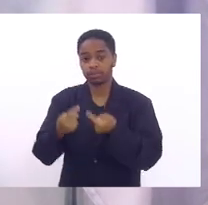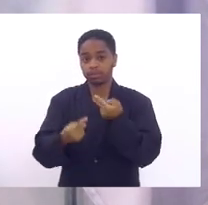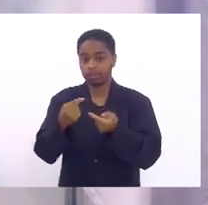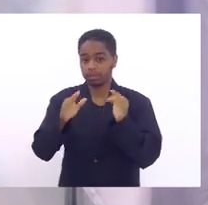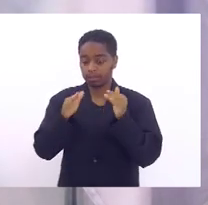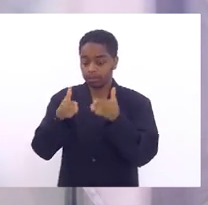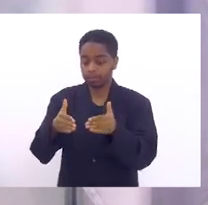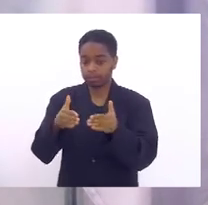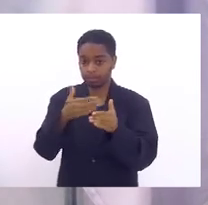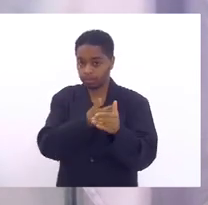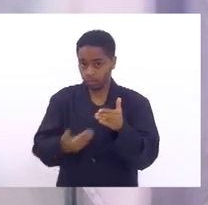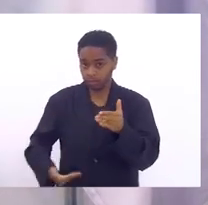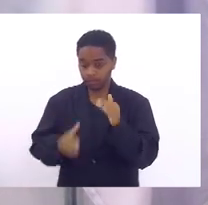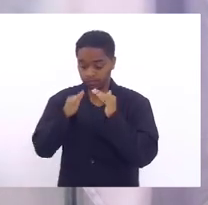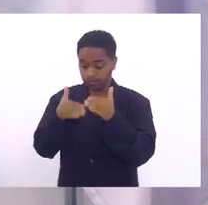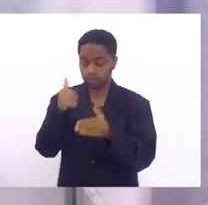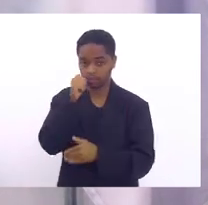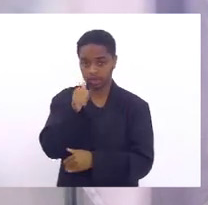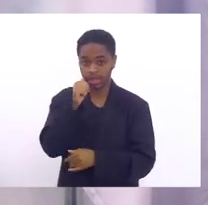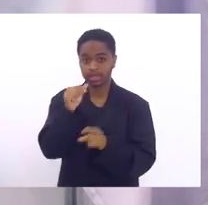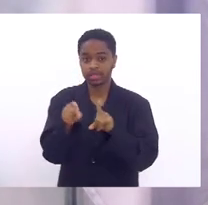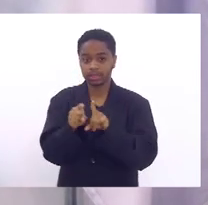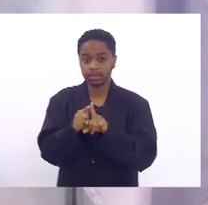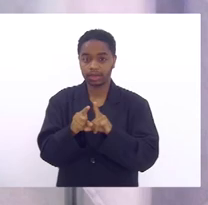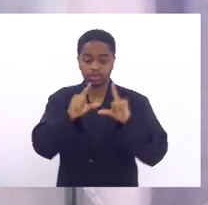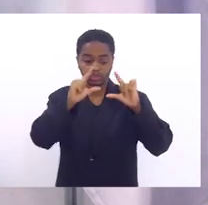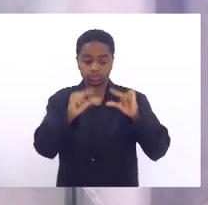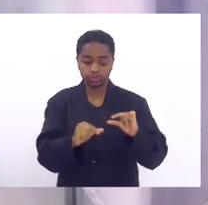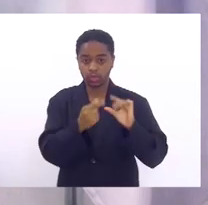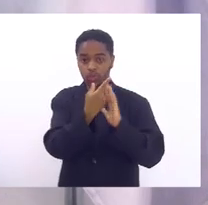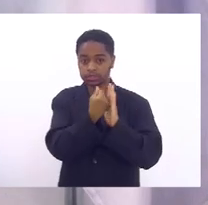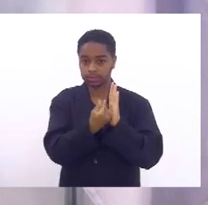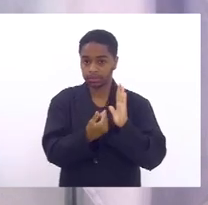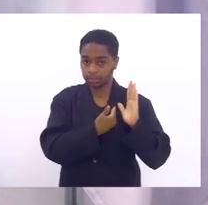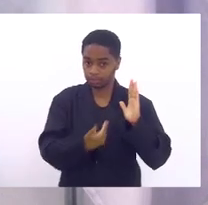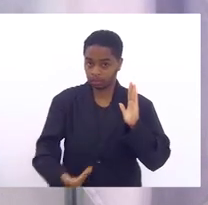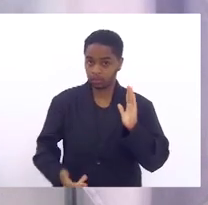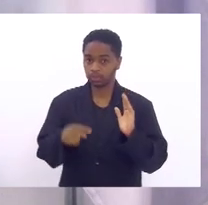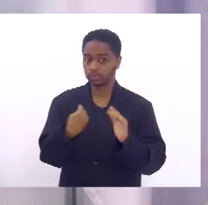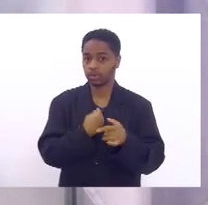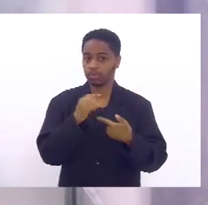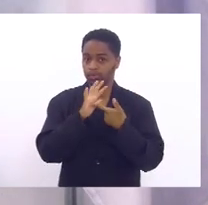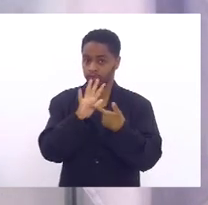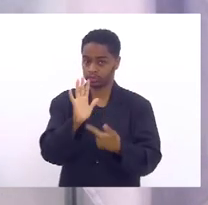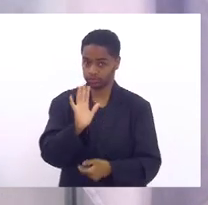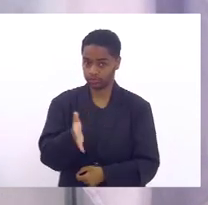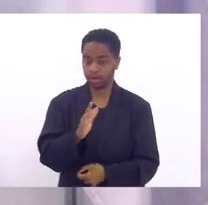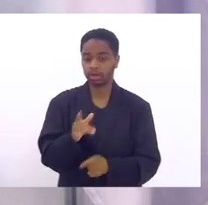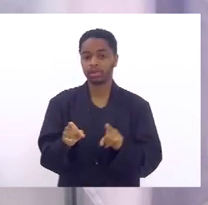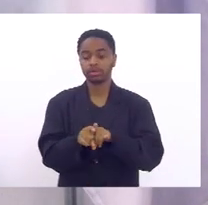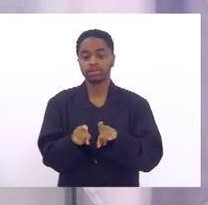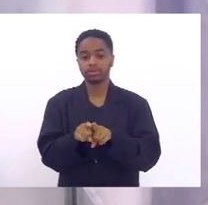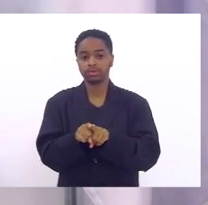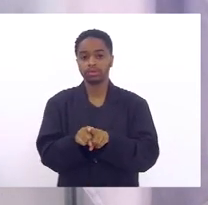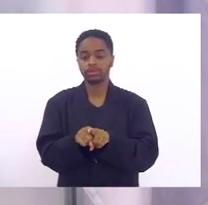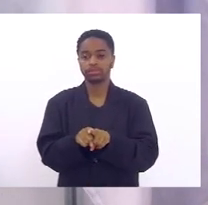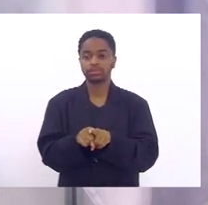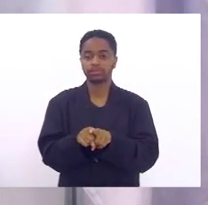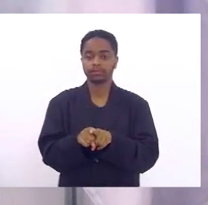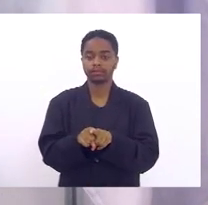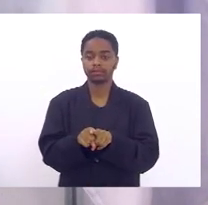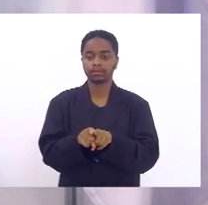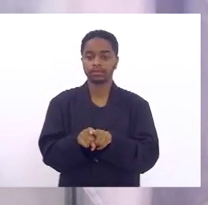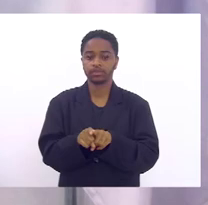mulheres a grave redução do orçamento público como nós já apontamos aqui o acesso eh